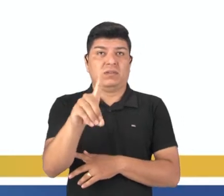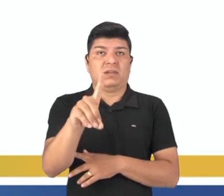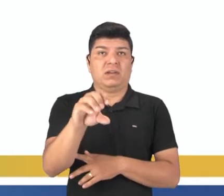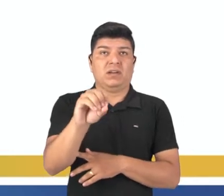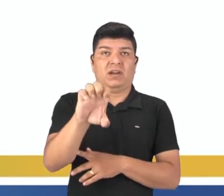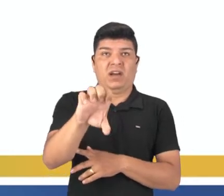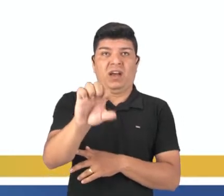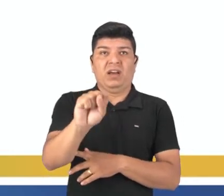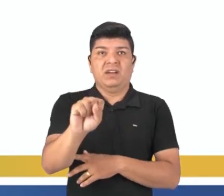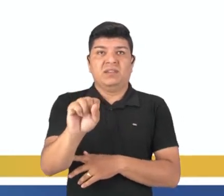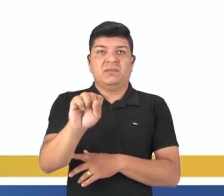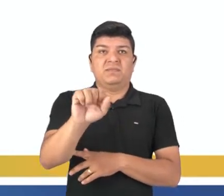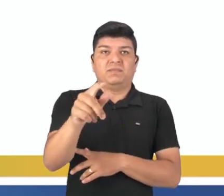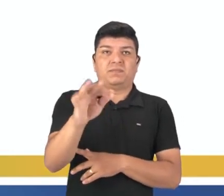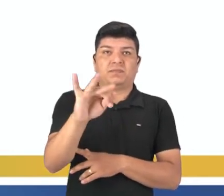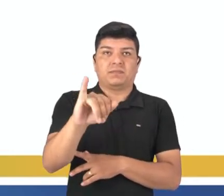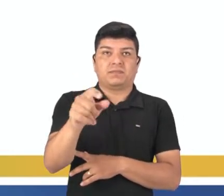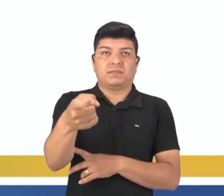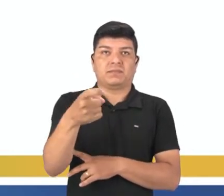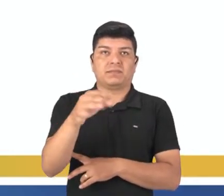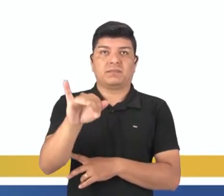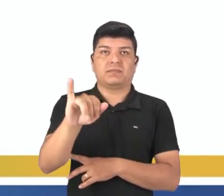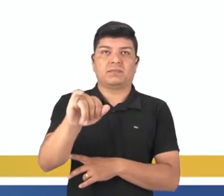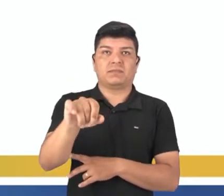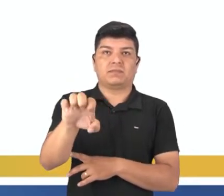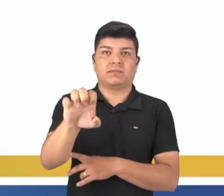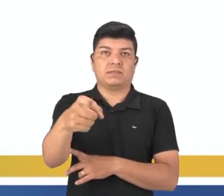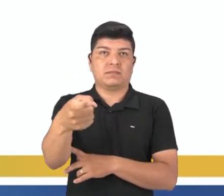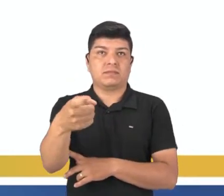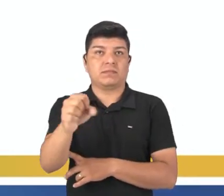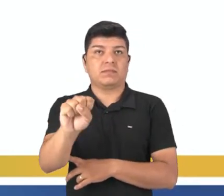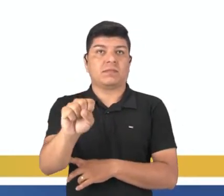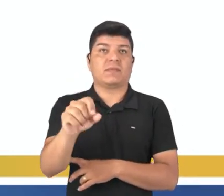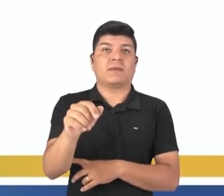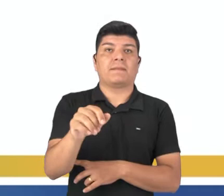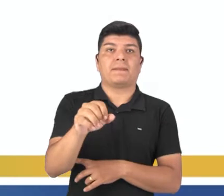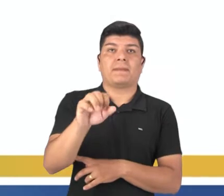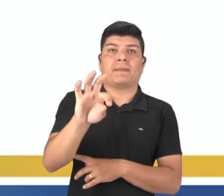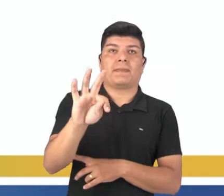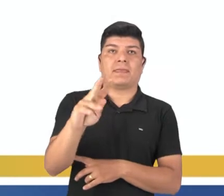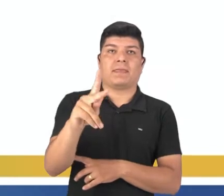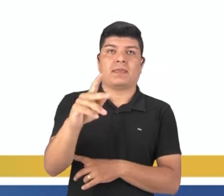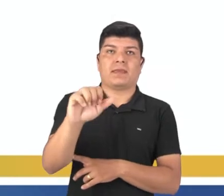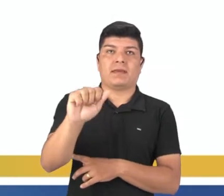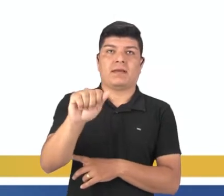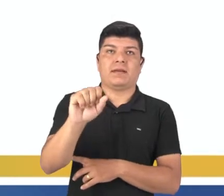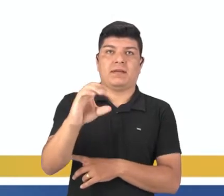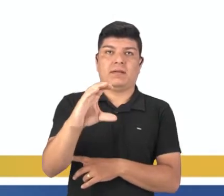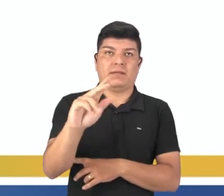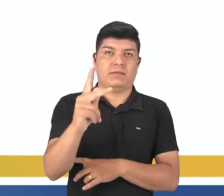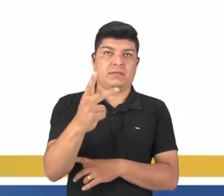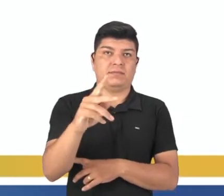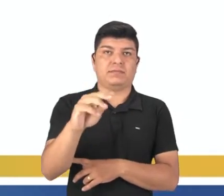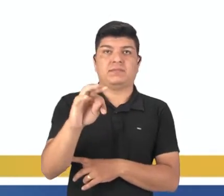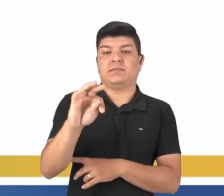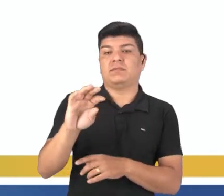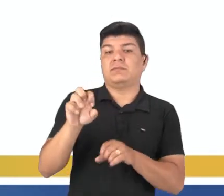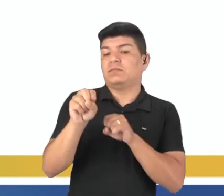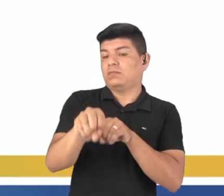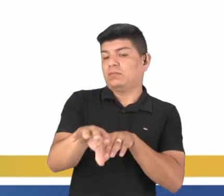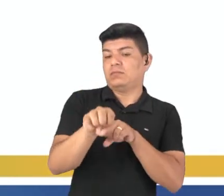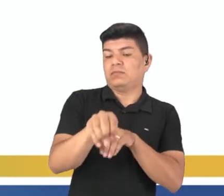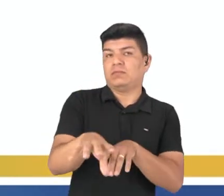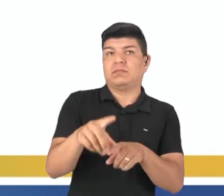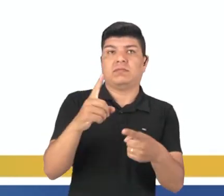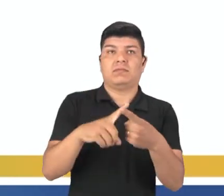das fixo consertar fixas sim ensinar fichas então sempre com s no final